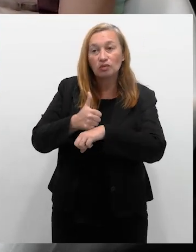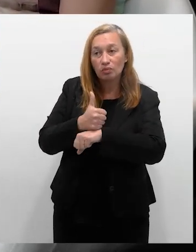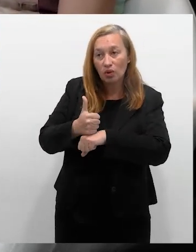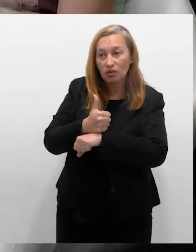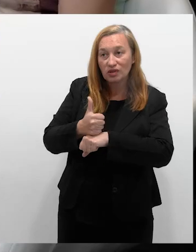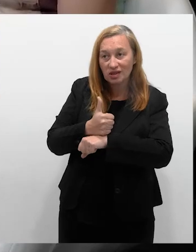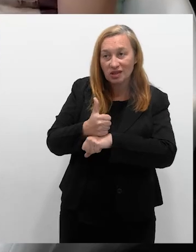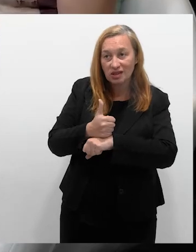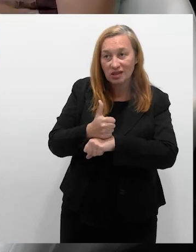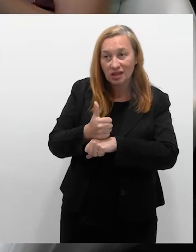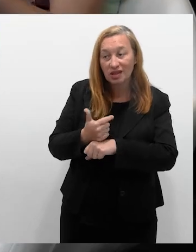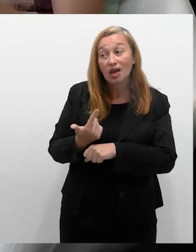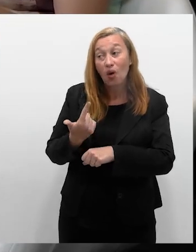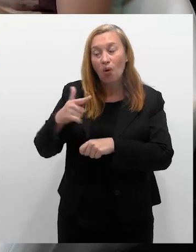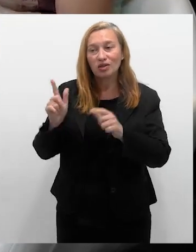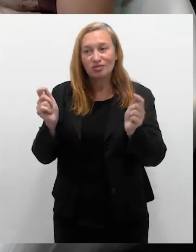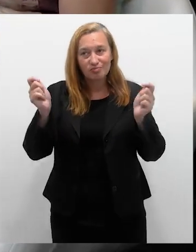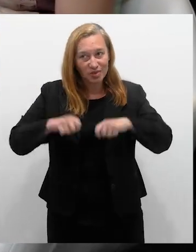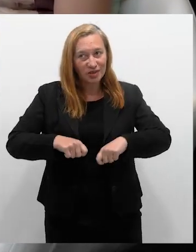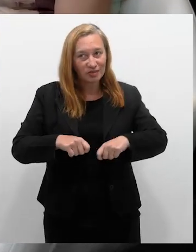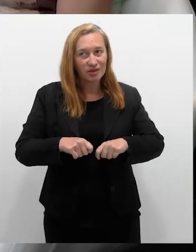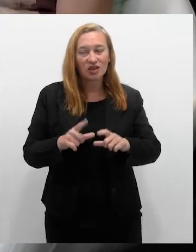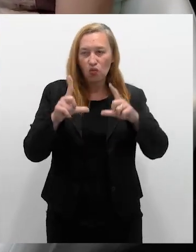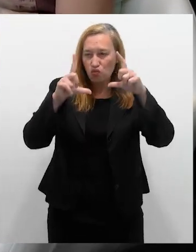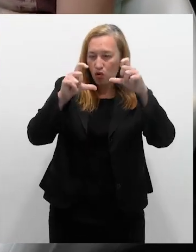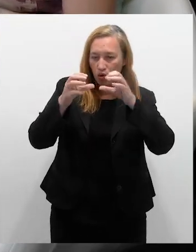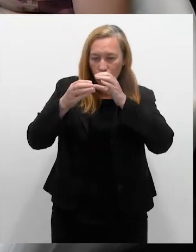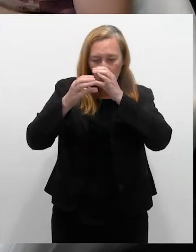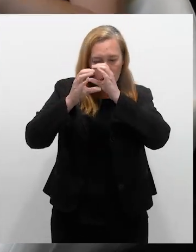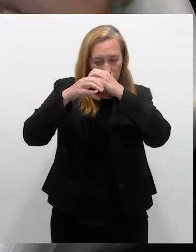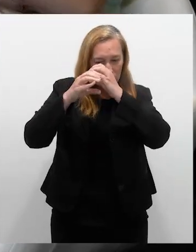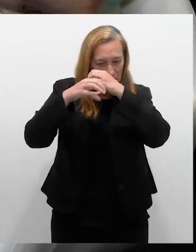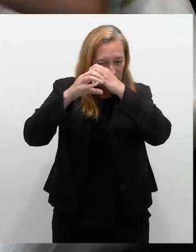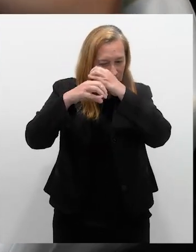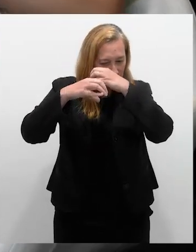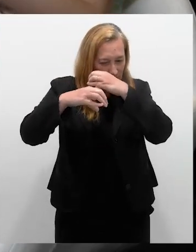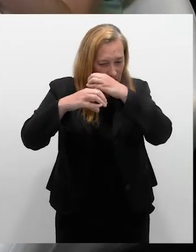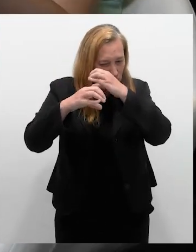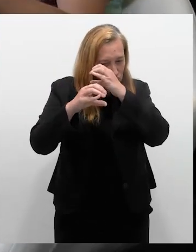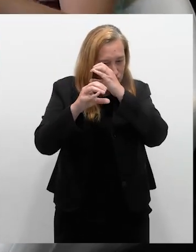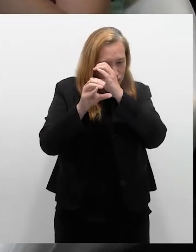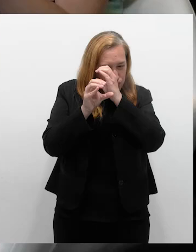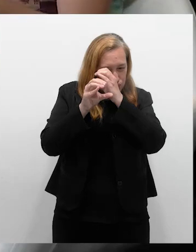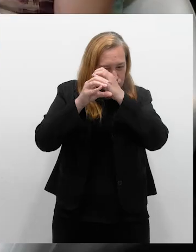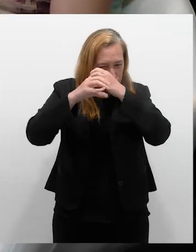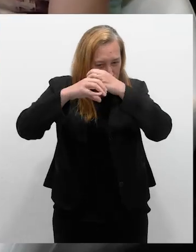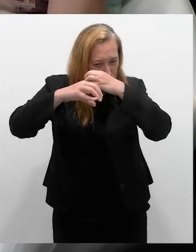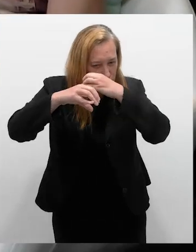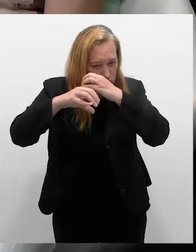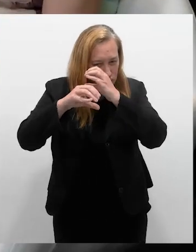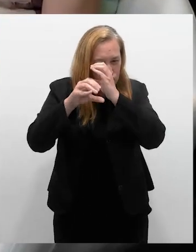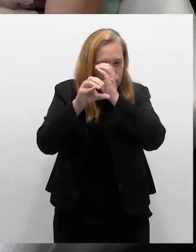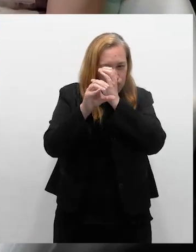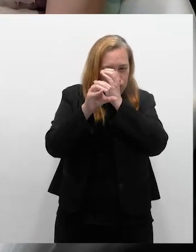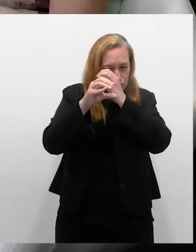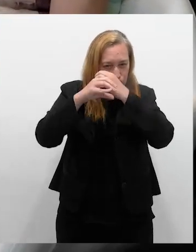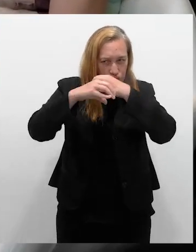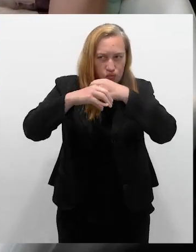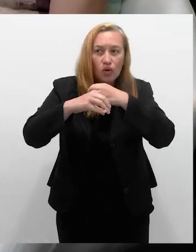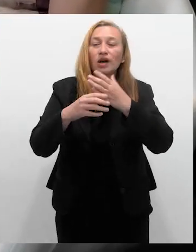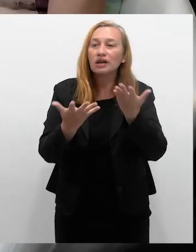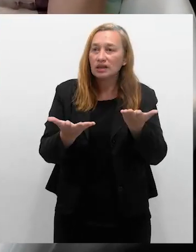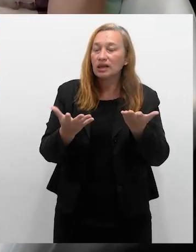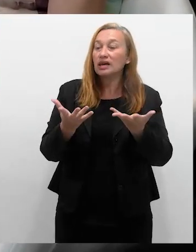equipamento que oferece outras possibilidades, né? Em termos de foco, de lentes, de zoom, enfim, movimentação